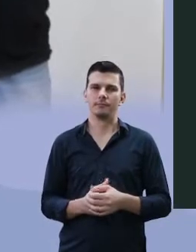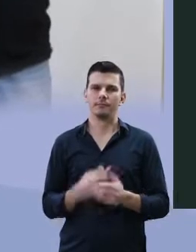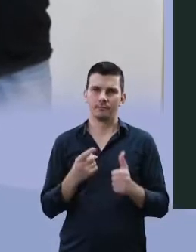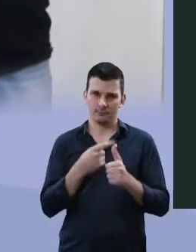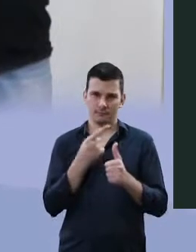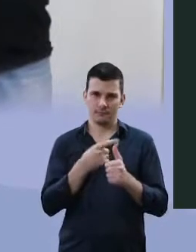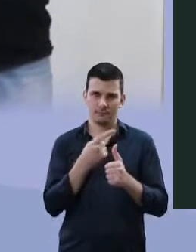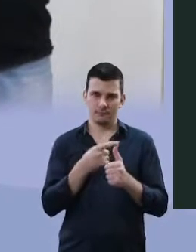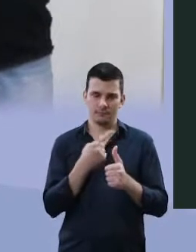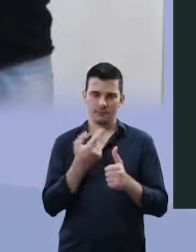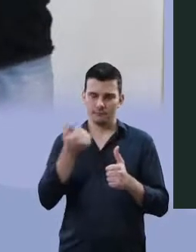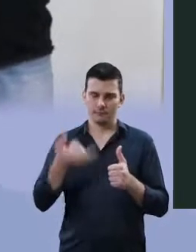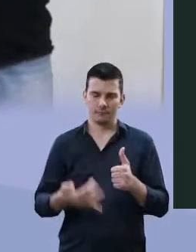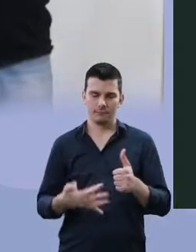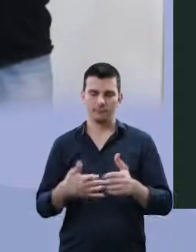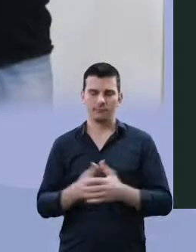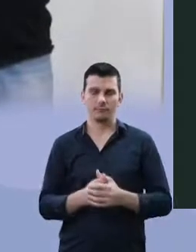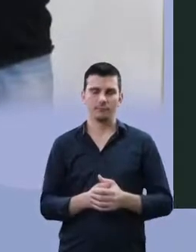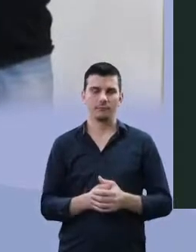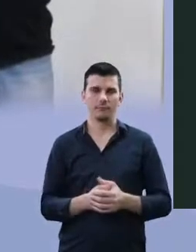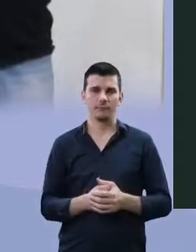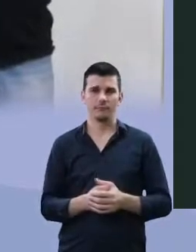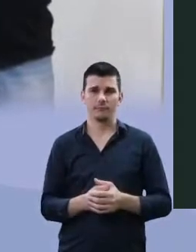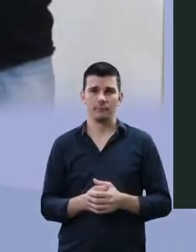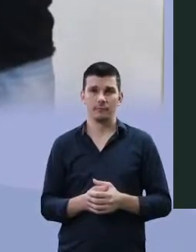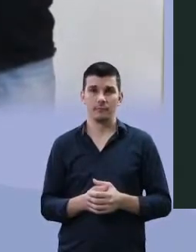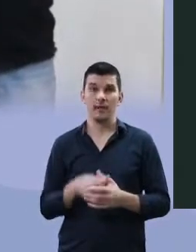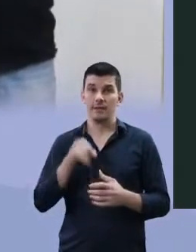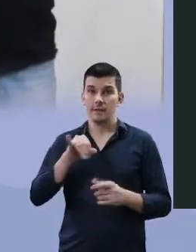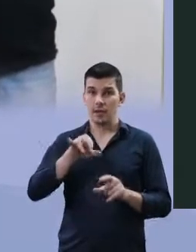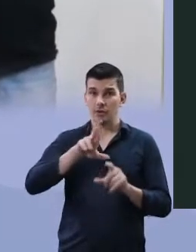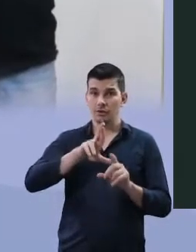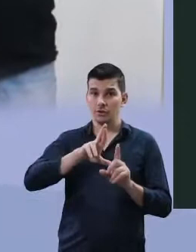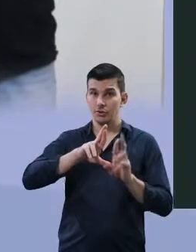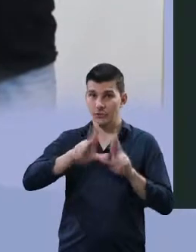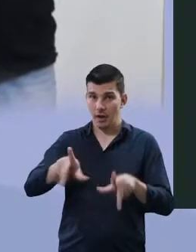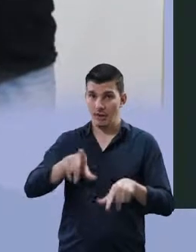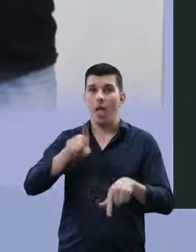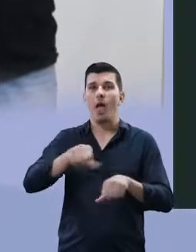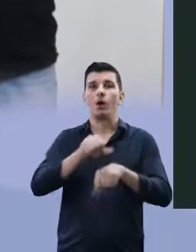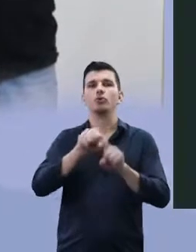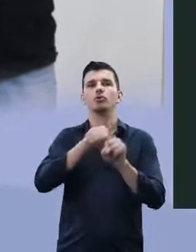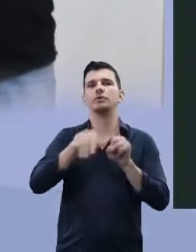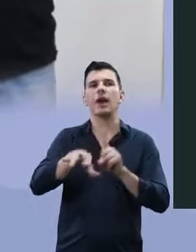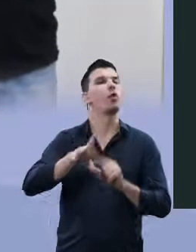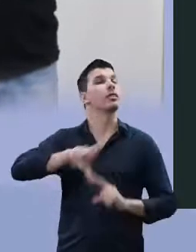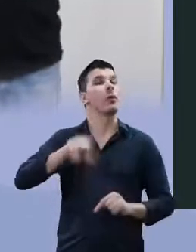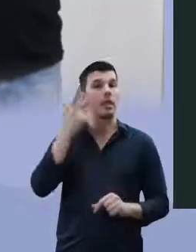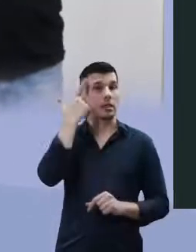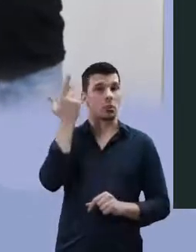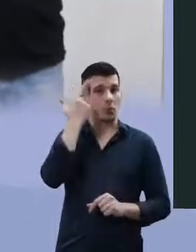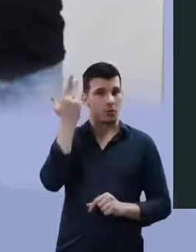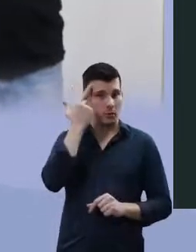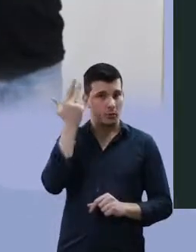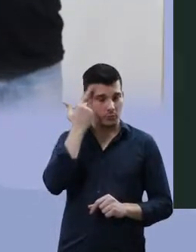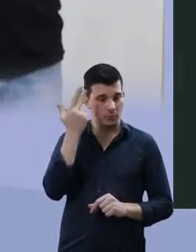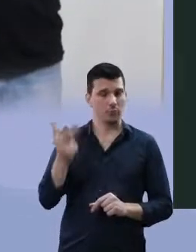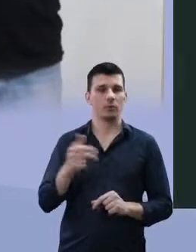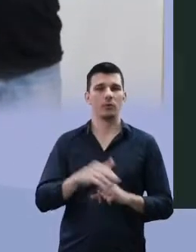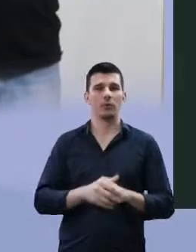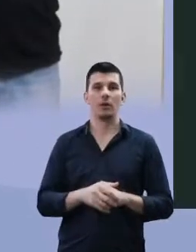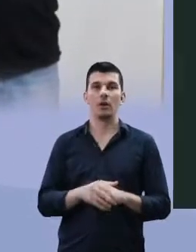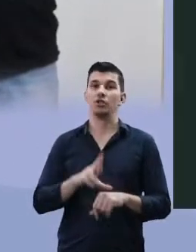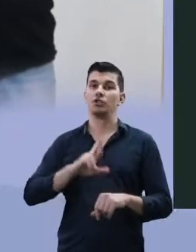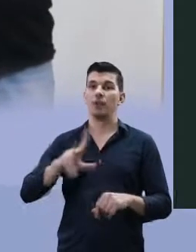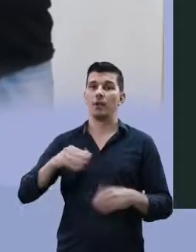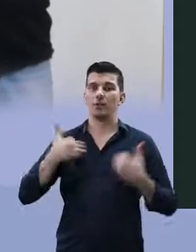reflexão. Então, a primeira coisa, né? Quando a diferença é social, ela não é natural. Tá?